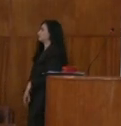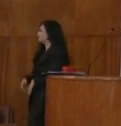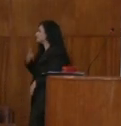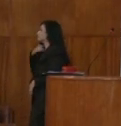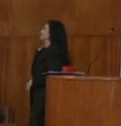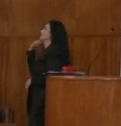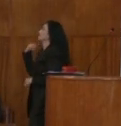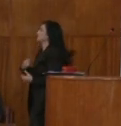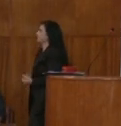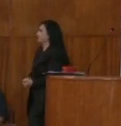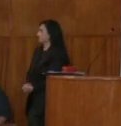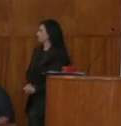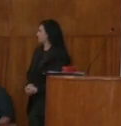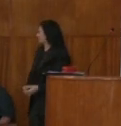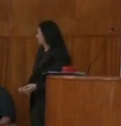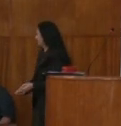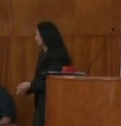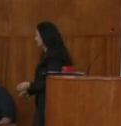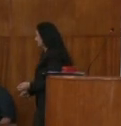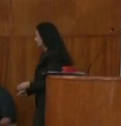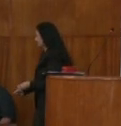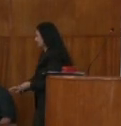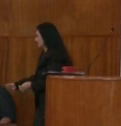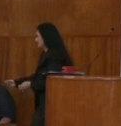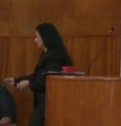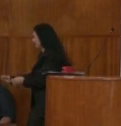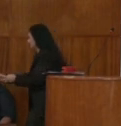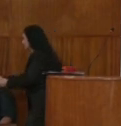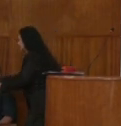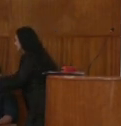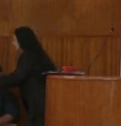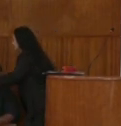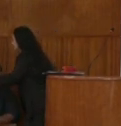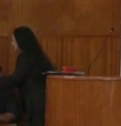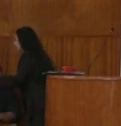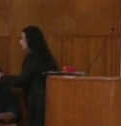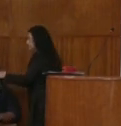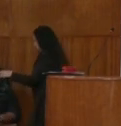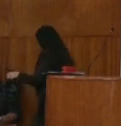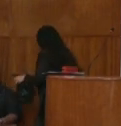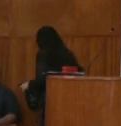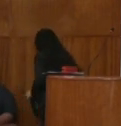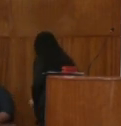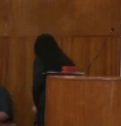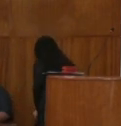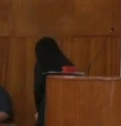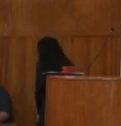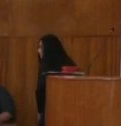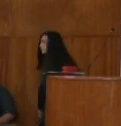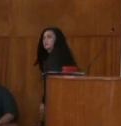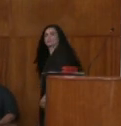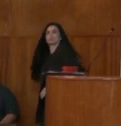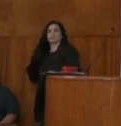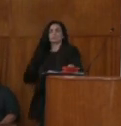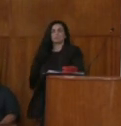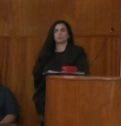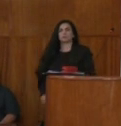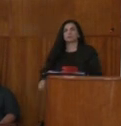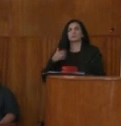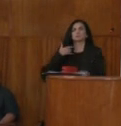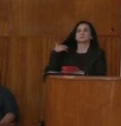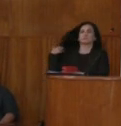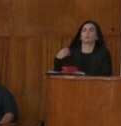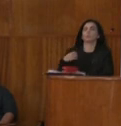ano reajustando o valor das multas, né? Então, assim, só para vocês entenderem mais ou menos, como é que